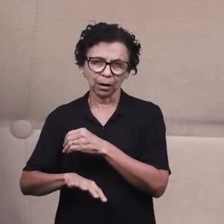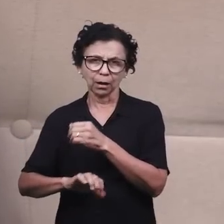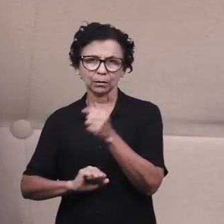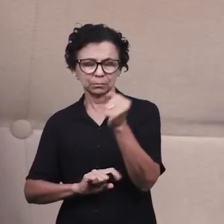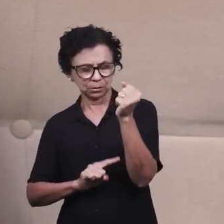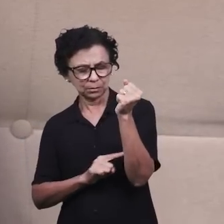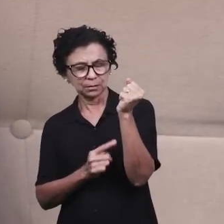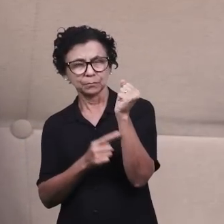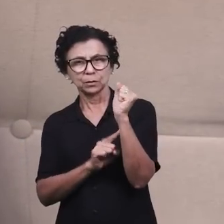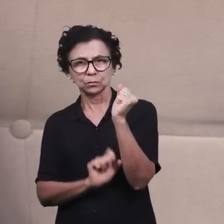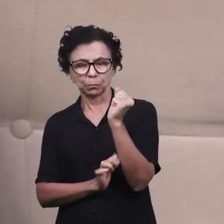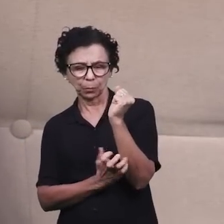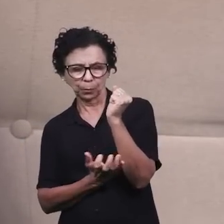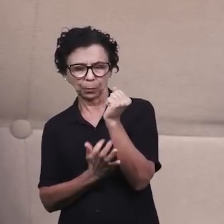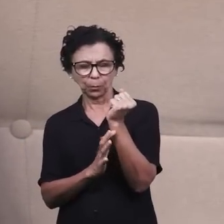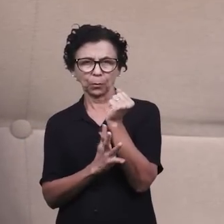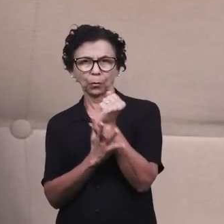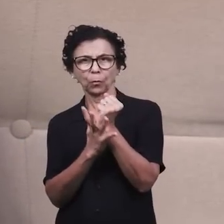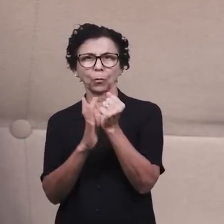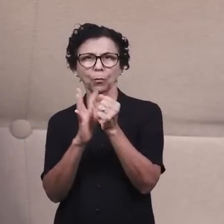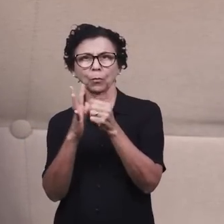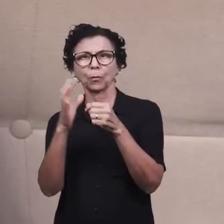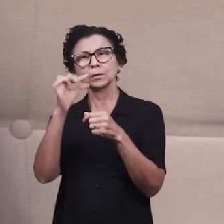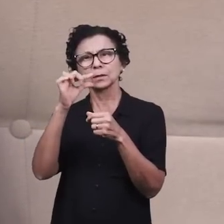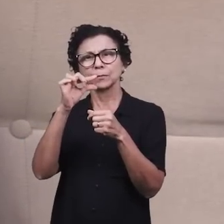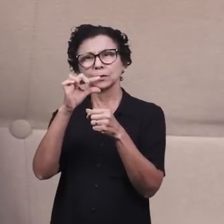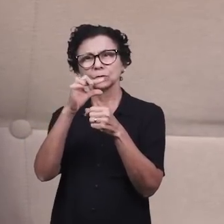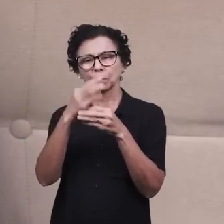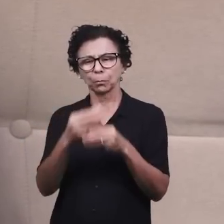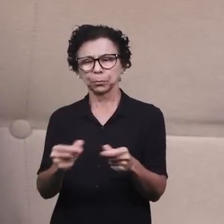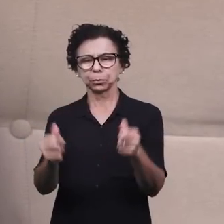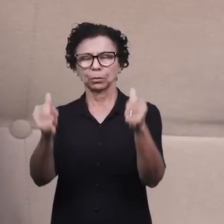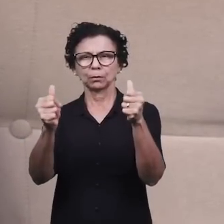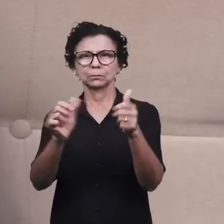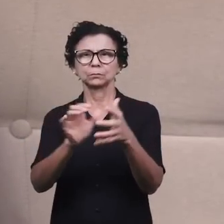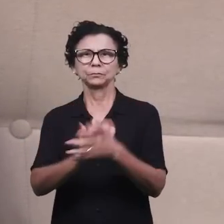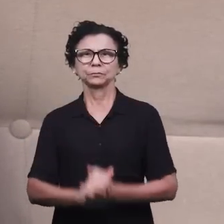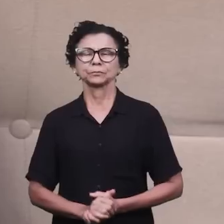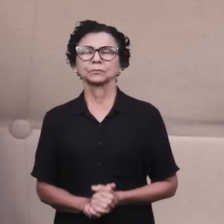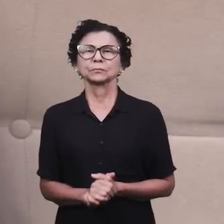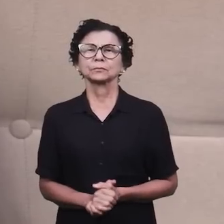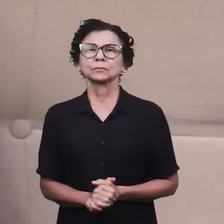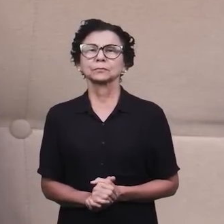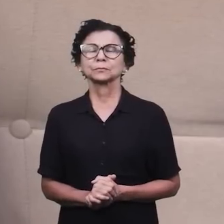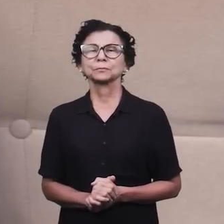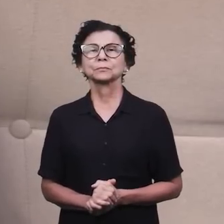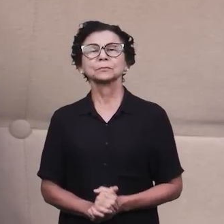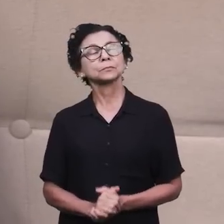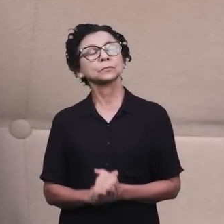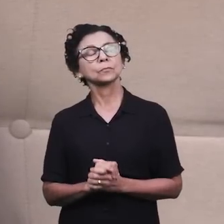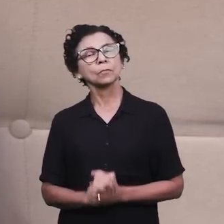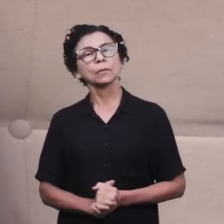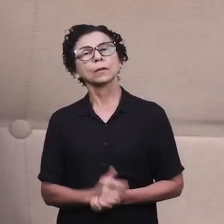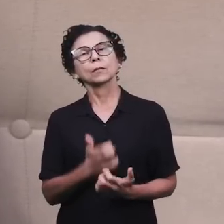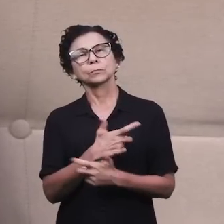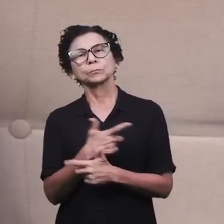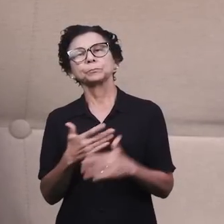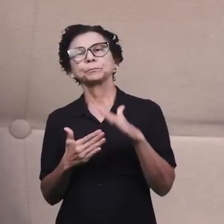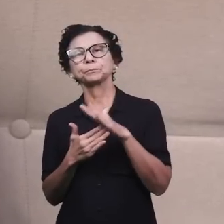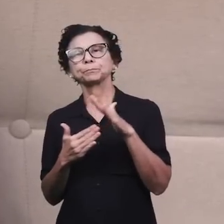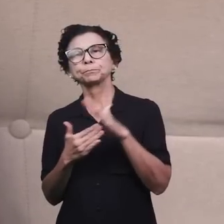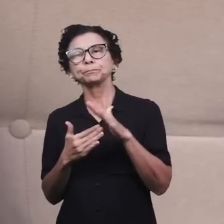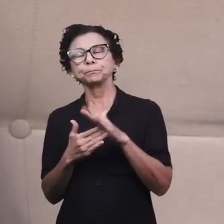semente pudesse germinar. E a terceira situação é aquela que cai entre espinhos. E os espinhos crescem e sufocam a